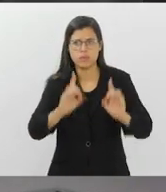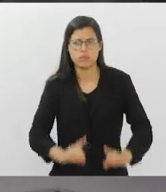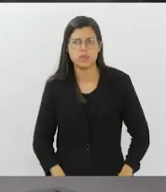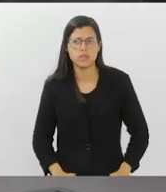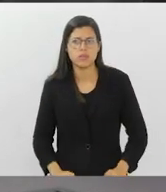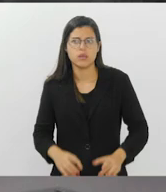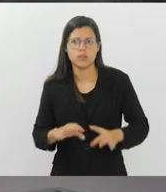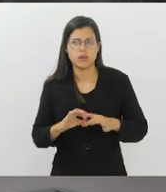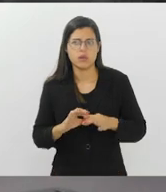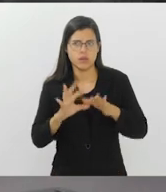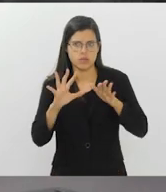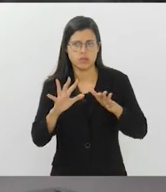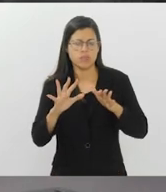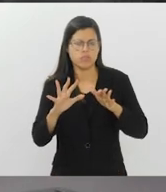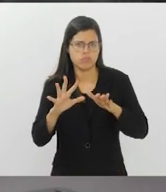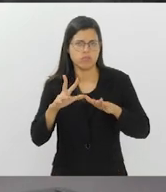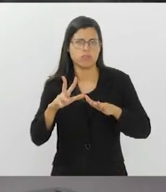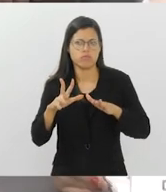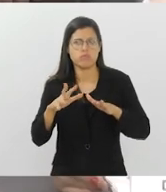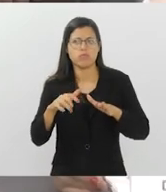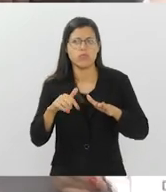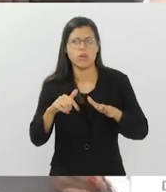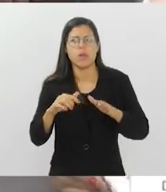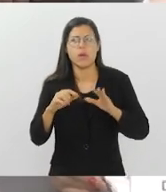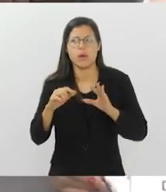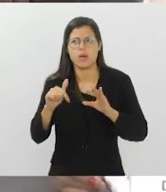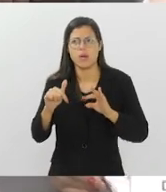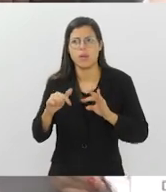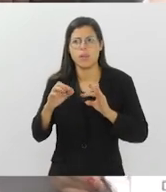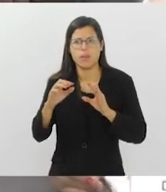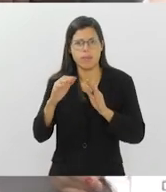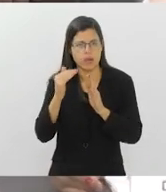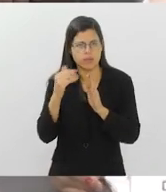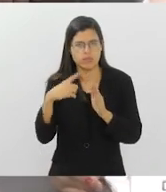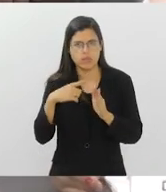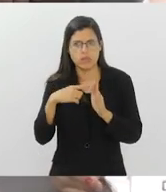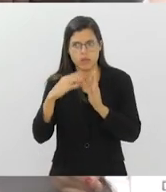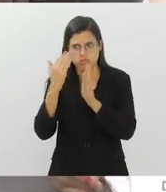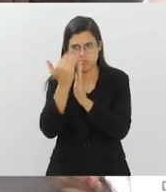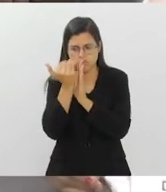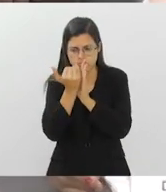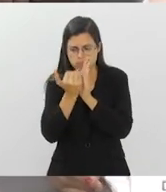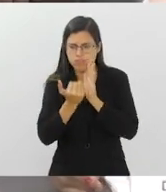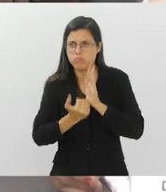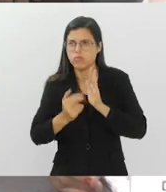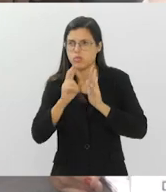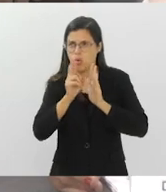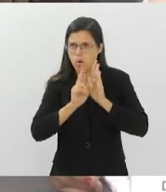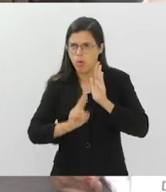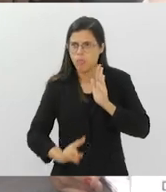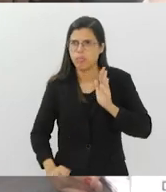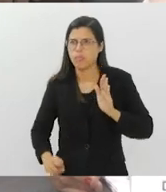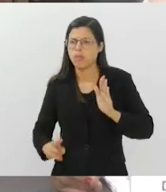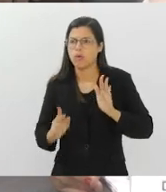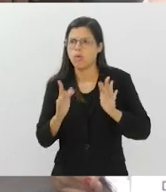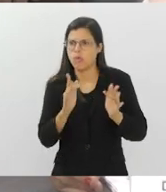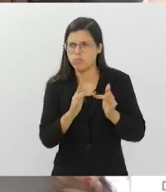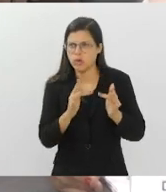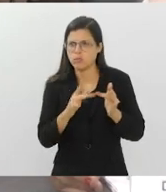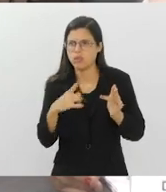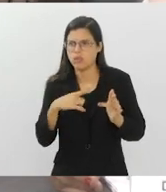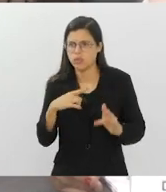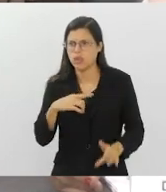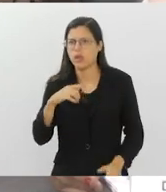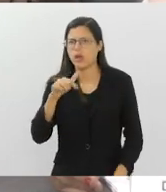O pessoal sabe disso. A gente está recebendo todos os casos, planilhando os casos, e nós temos um contato, inclusive, com a Abranges, FenaSaúde,